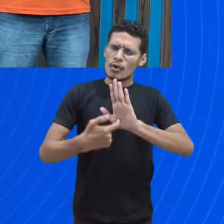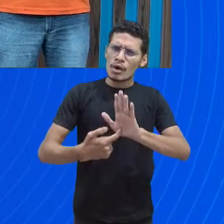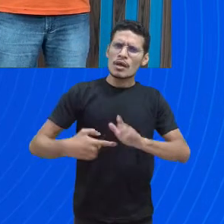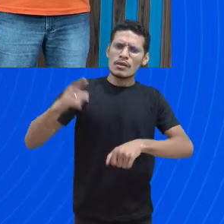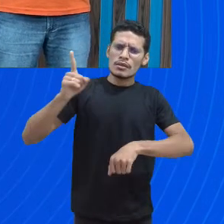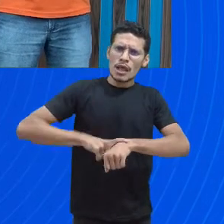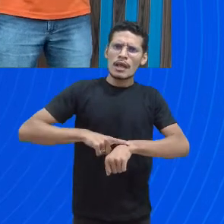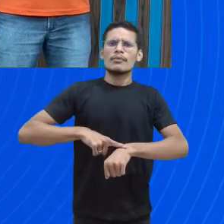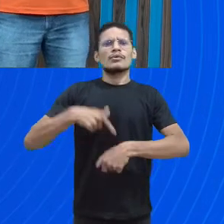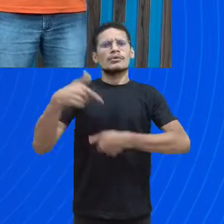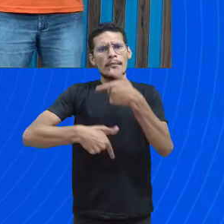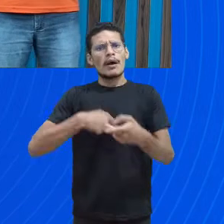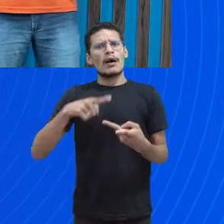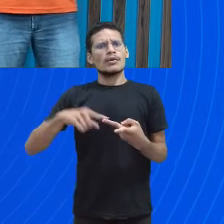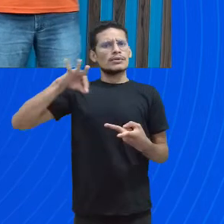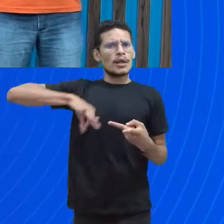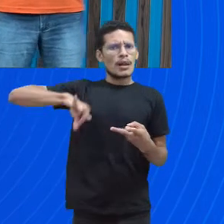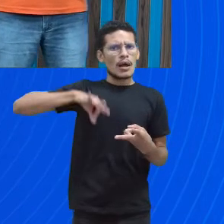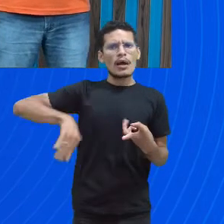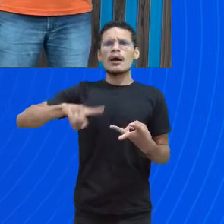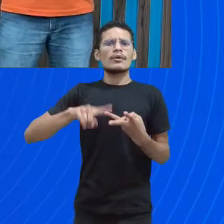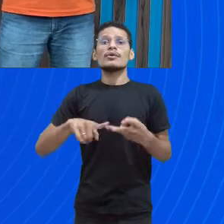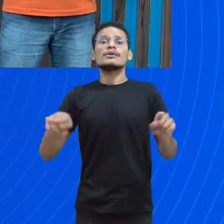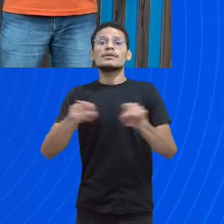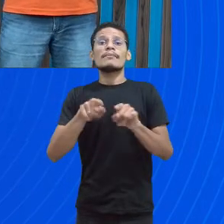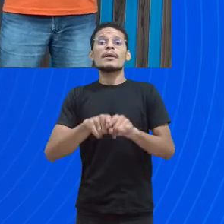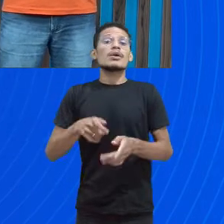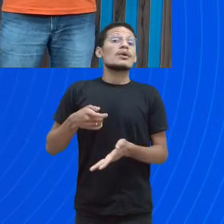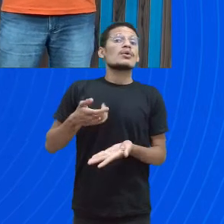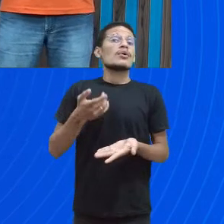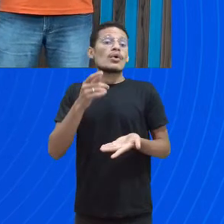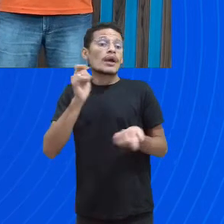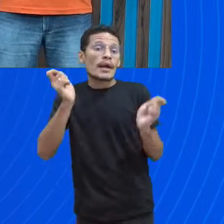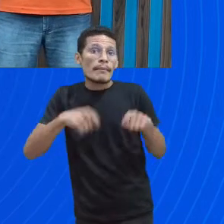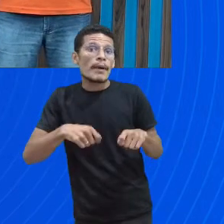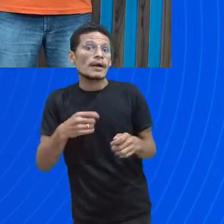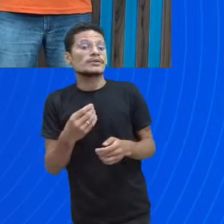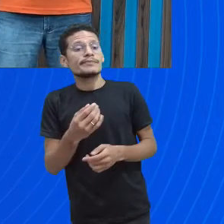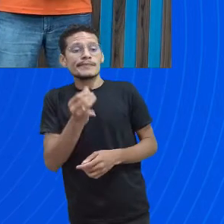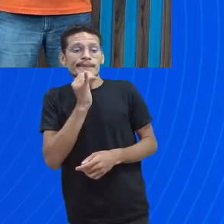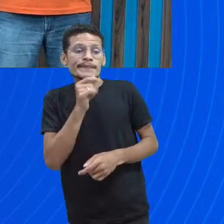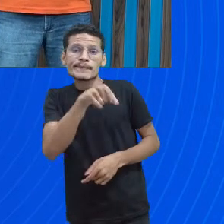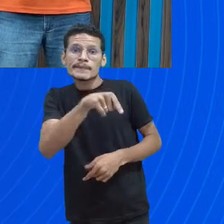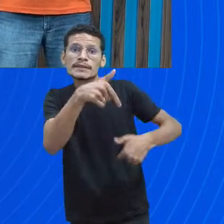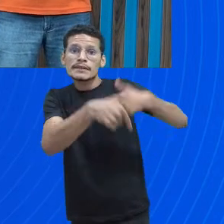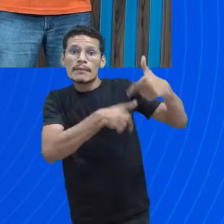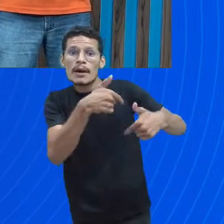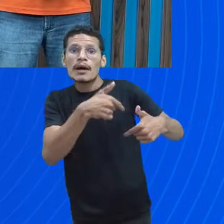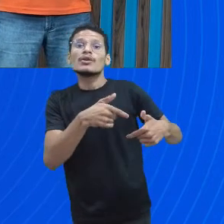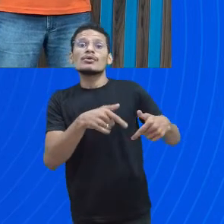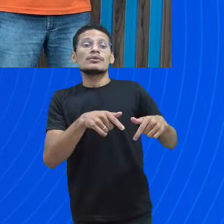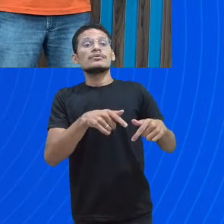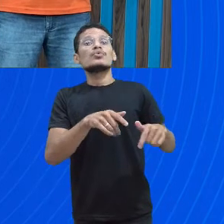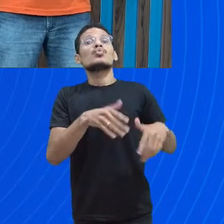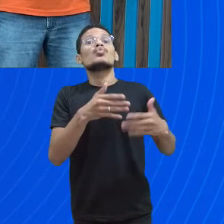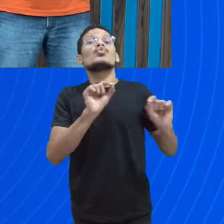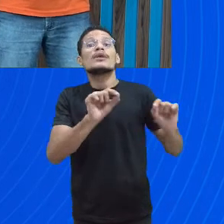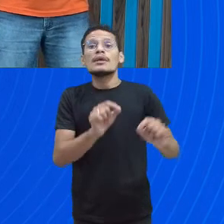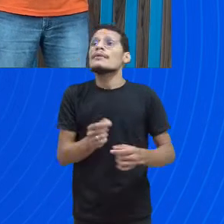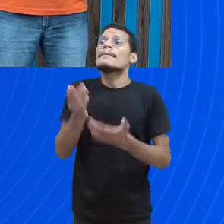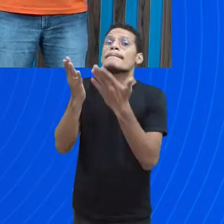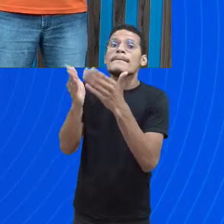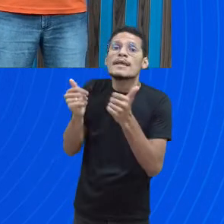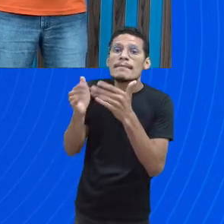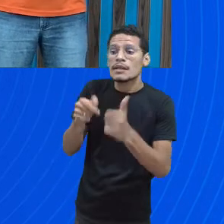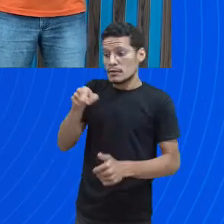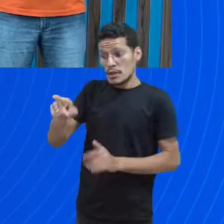salário, como, né, o que é que pode ser cobrado, quais são, né, por parte do empregador, quais são os direitos dos trabalhadores e trabalhadoras.